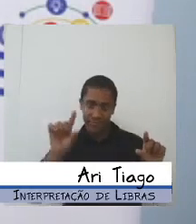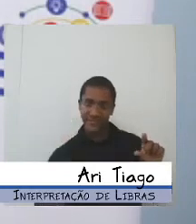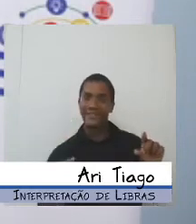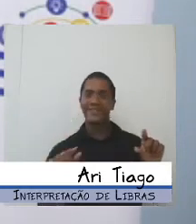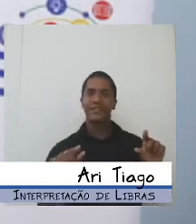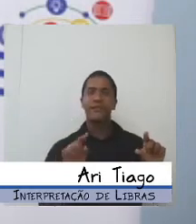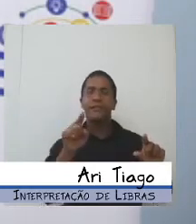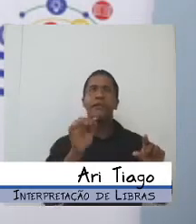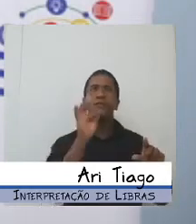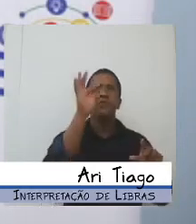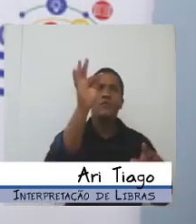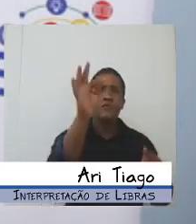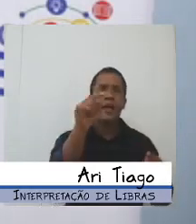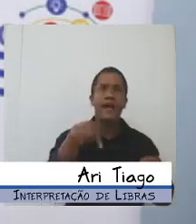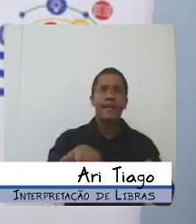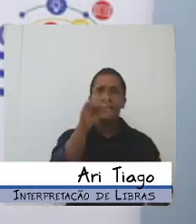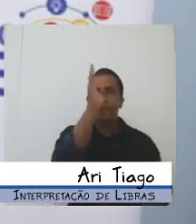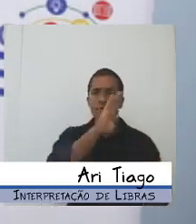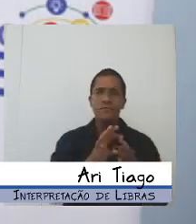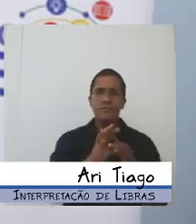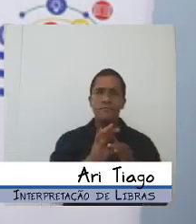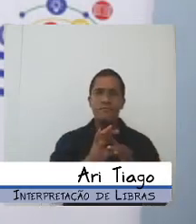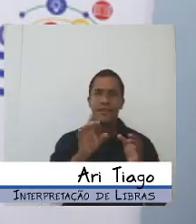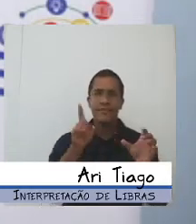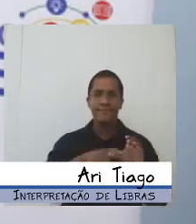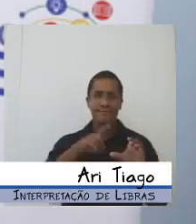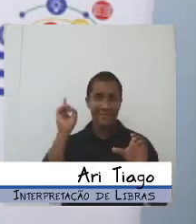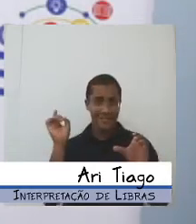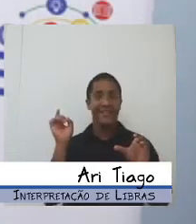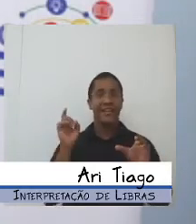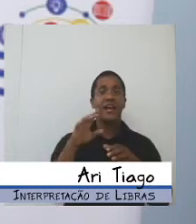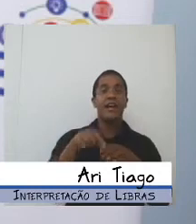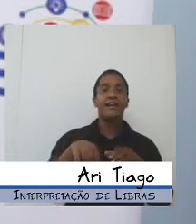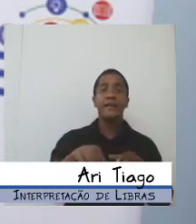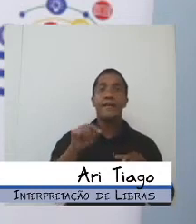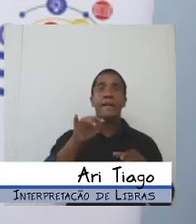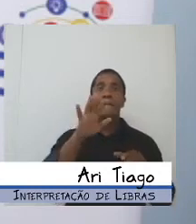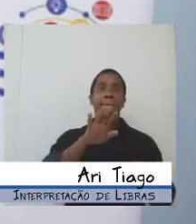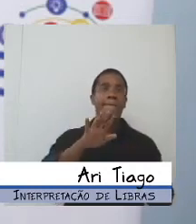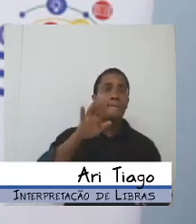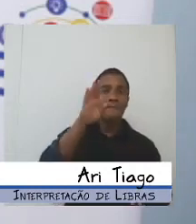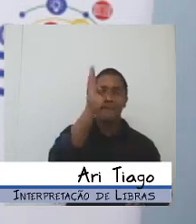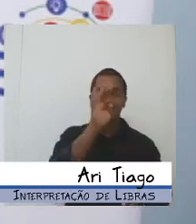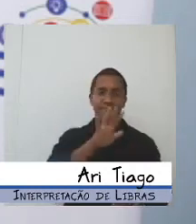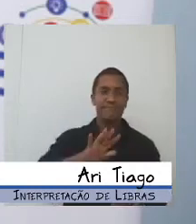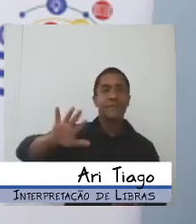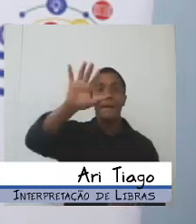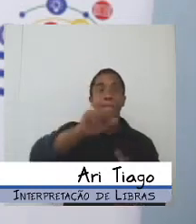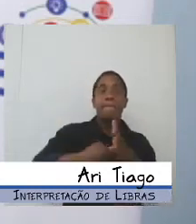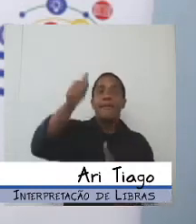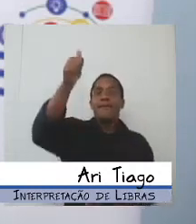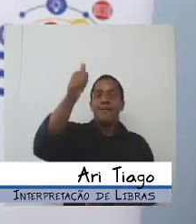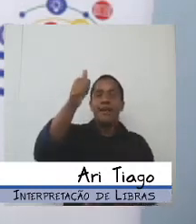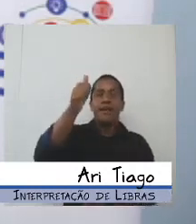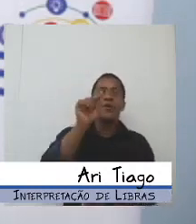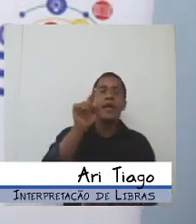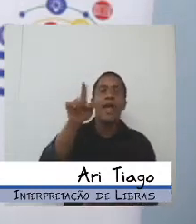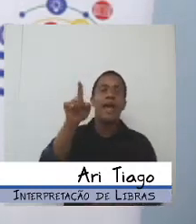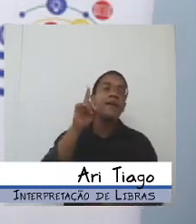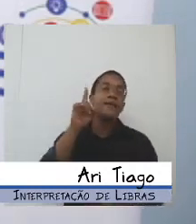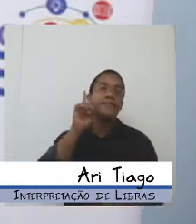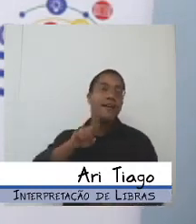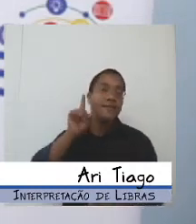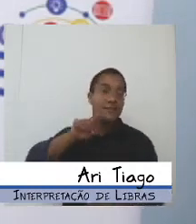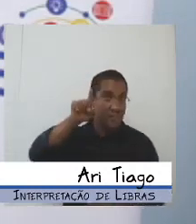independente, você guarda essa informação, tá certo? Sabe qual vai ser a primeira nação que vai reconhecer a independência do Brasil? Os Estados Unidos